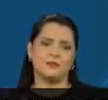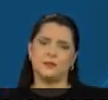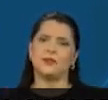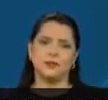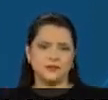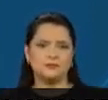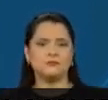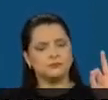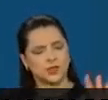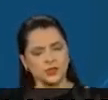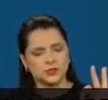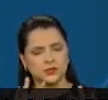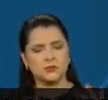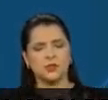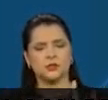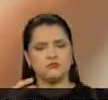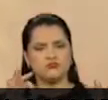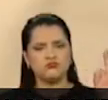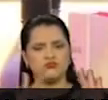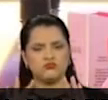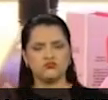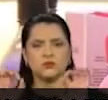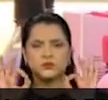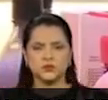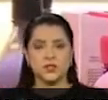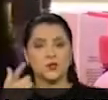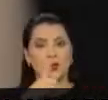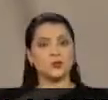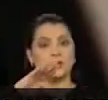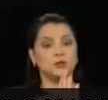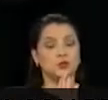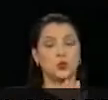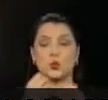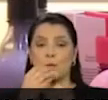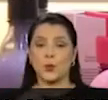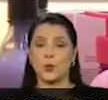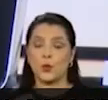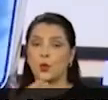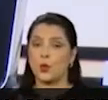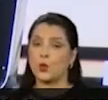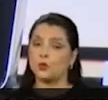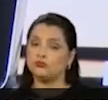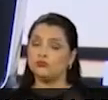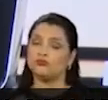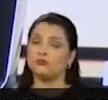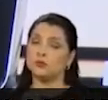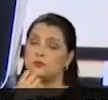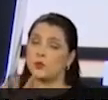então o planejamento acho que é a chave do de conseguir bons preços boas negociações e assim fazer bons